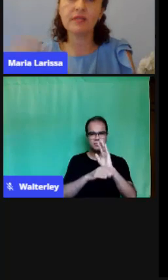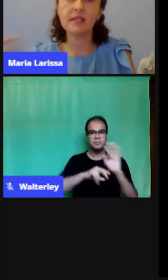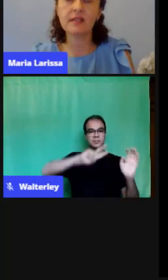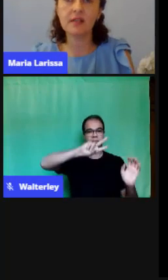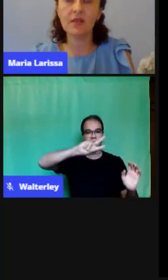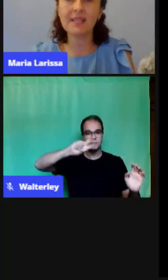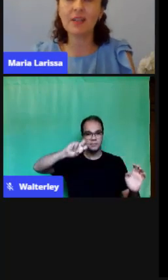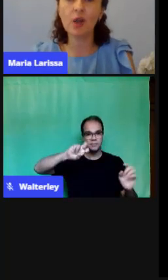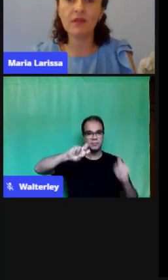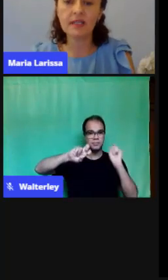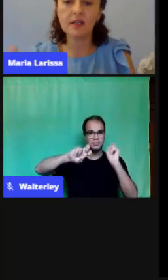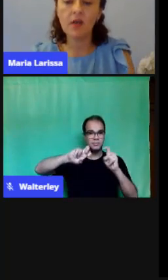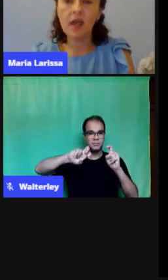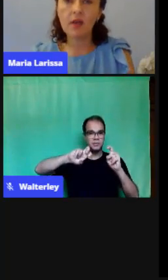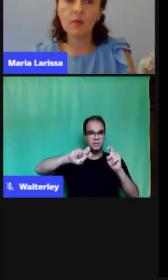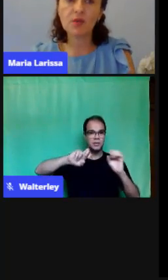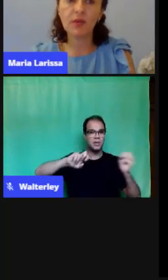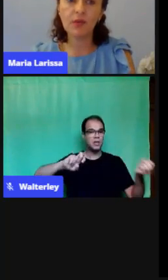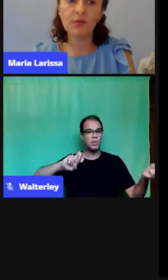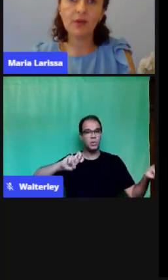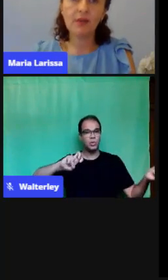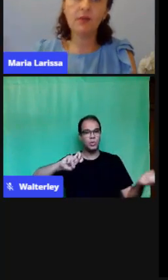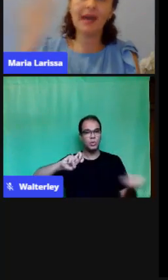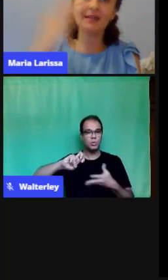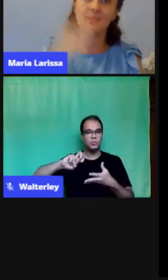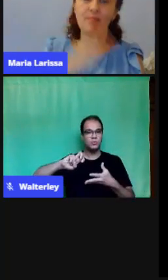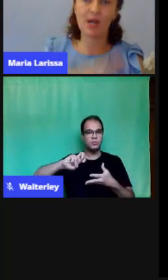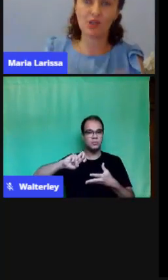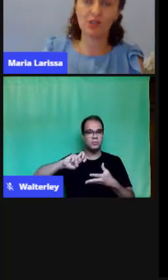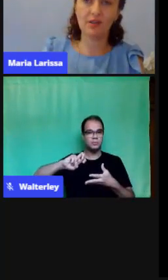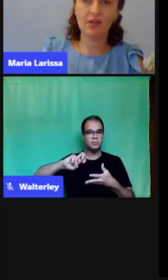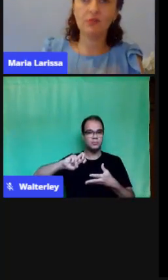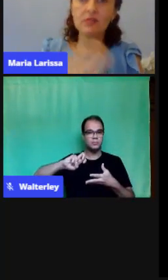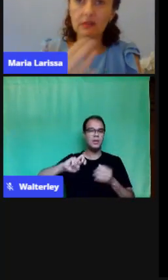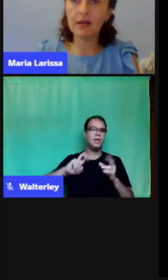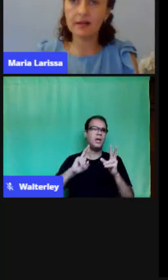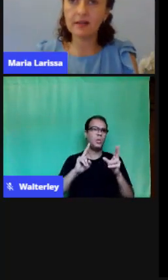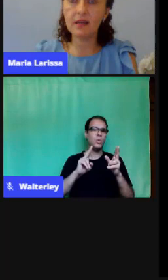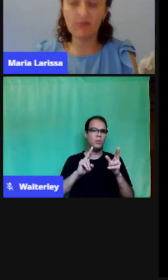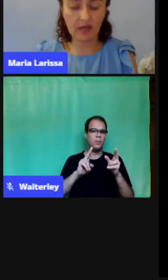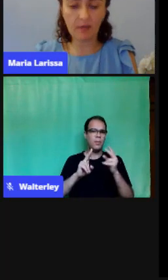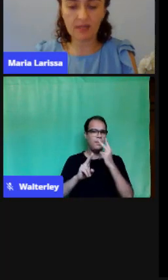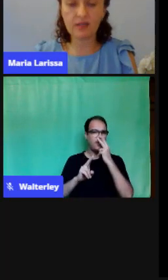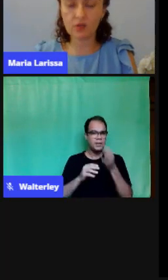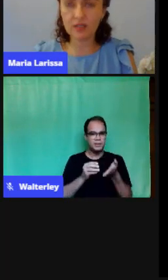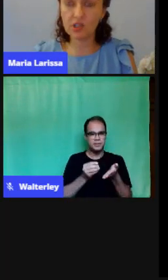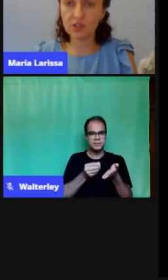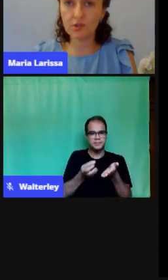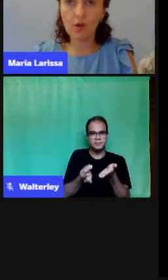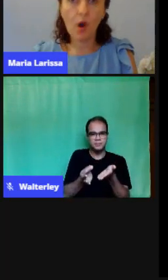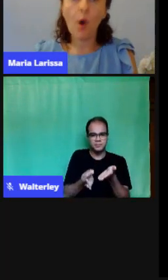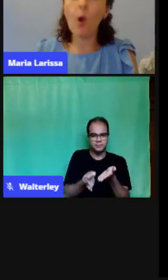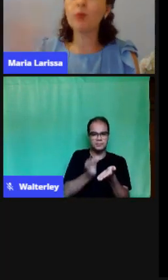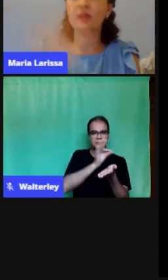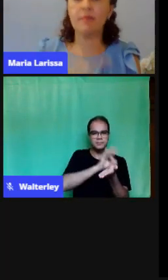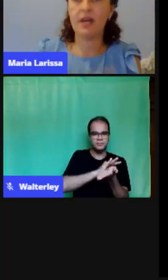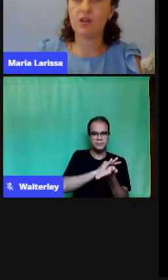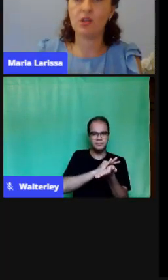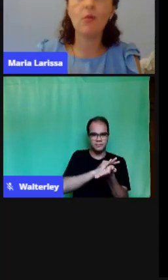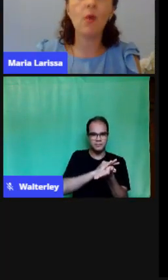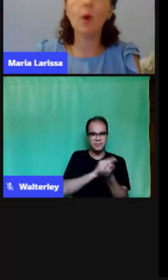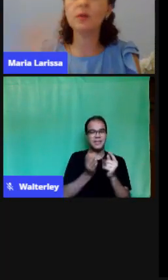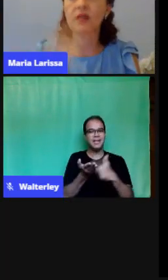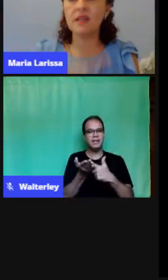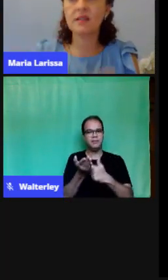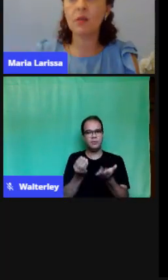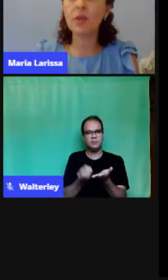criar a nova sessão, essa nova sessão é como se o aluno virasse a página. No celular dele vai aparecer justamente isso. Outra